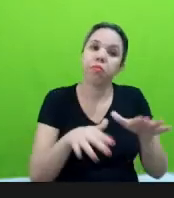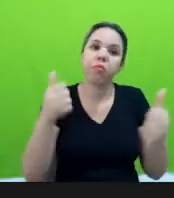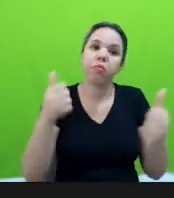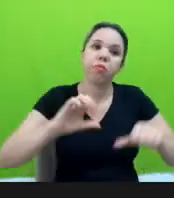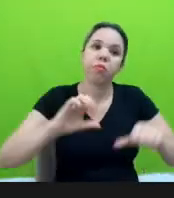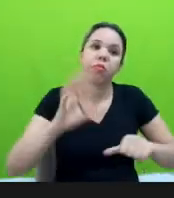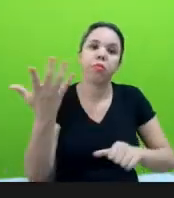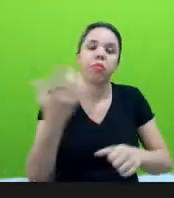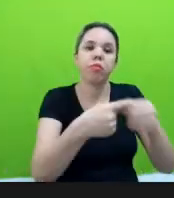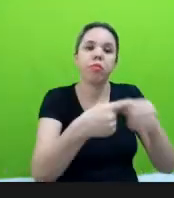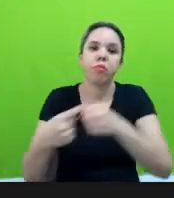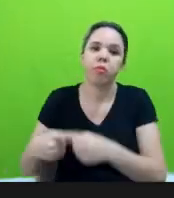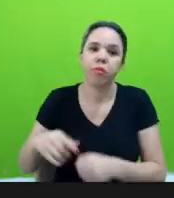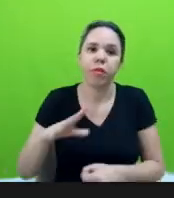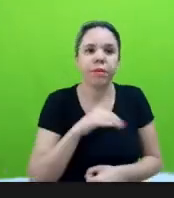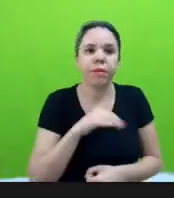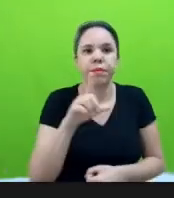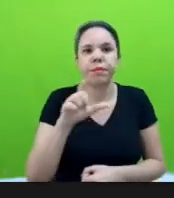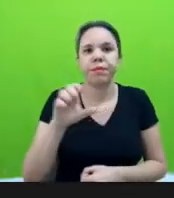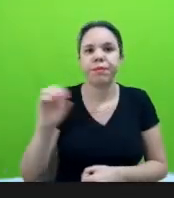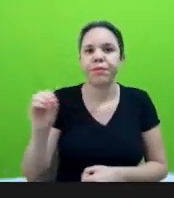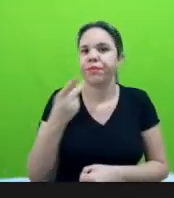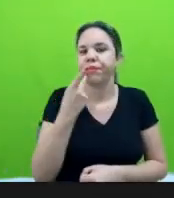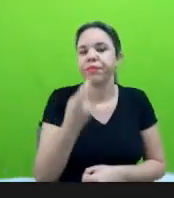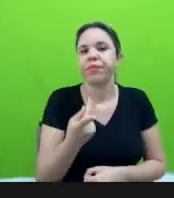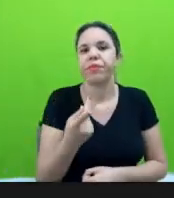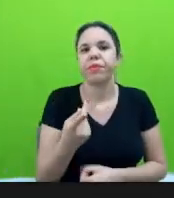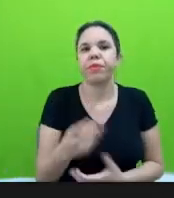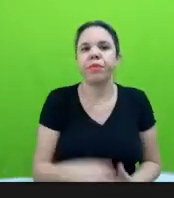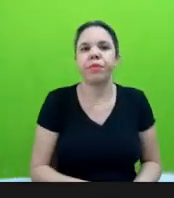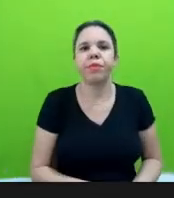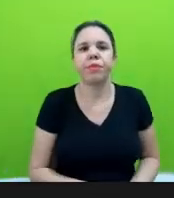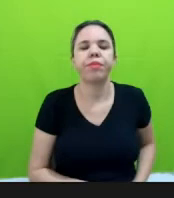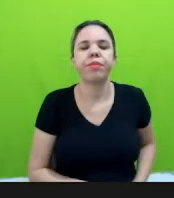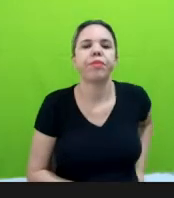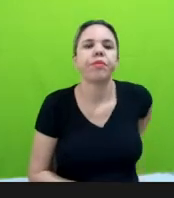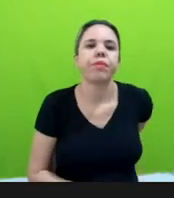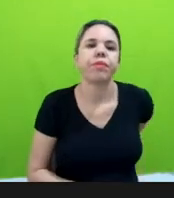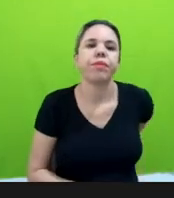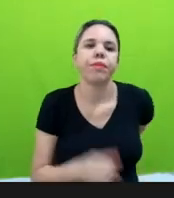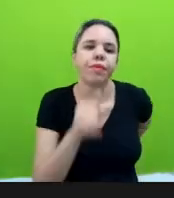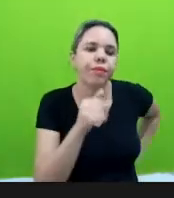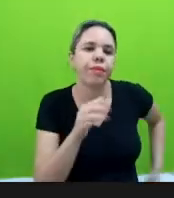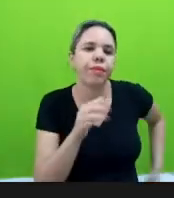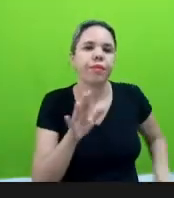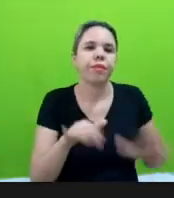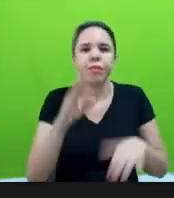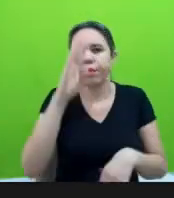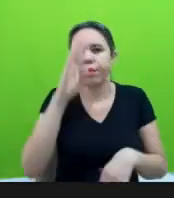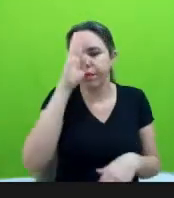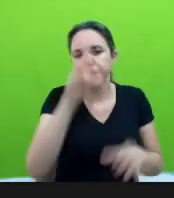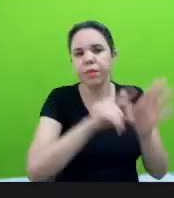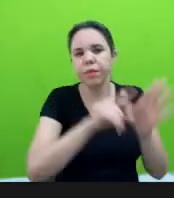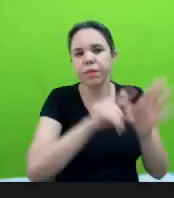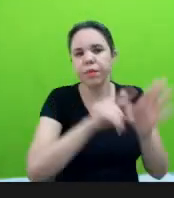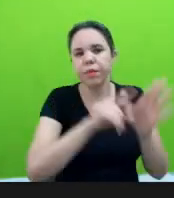municípios, né? O Léo acabou de mencionar esse texto do Gregory, né? Gregory é um dos principais pesquisadores